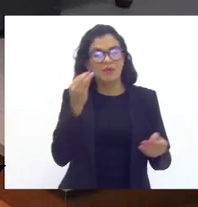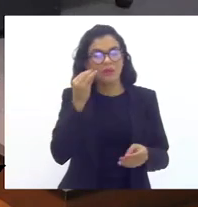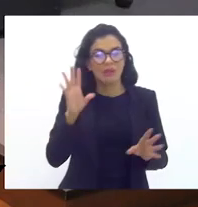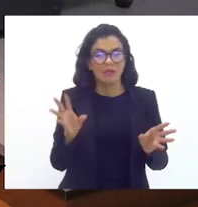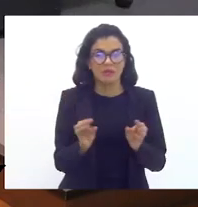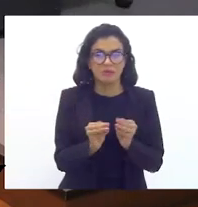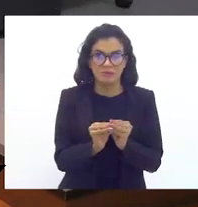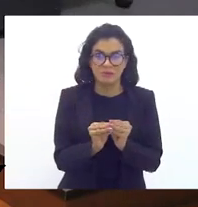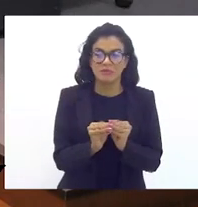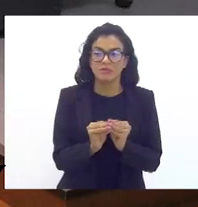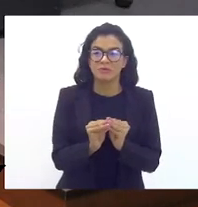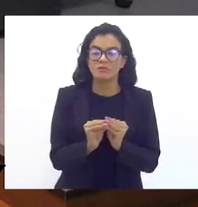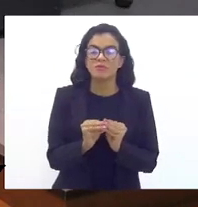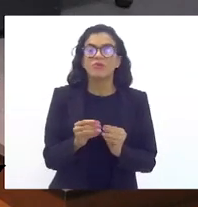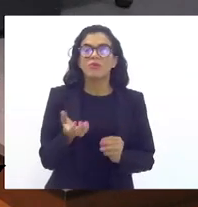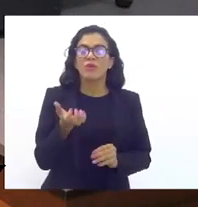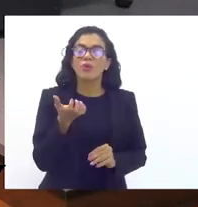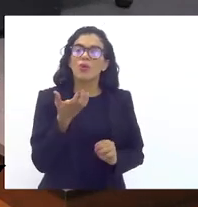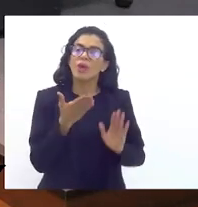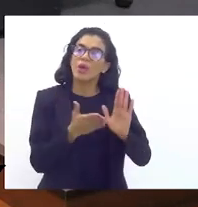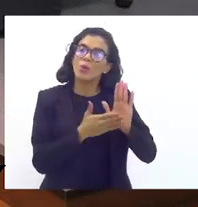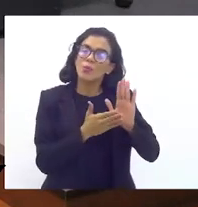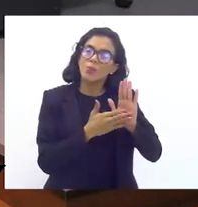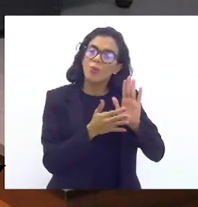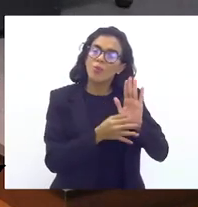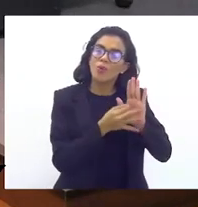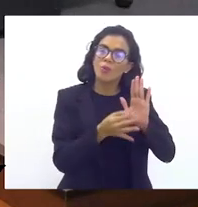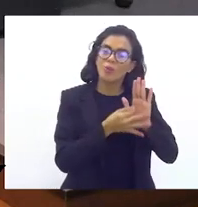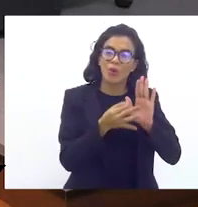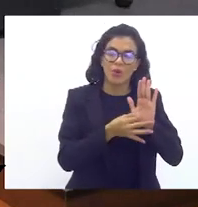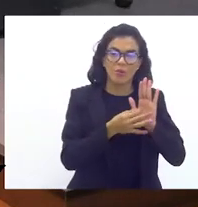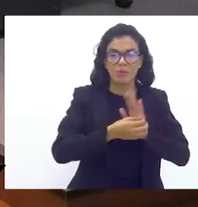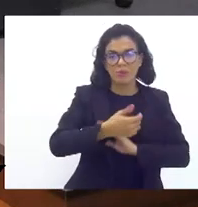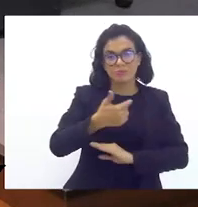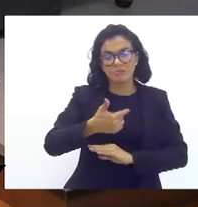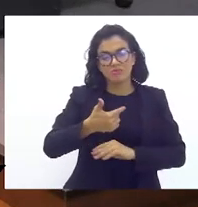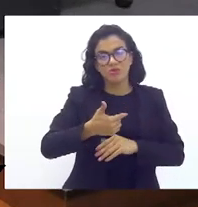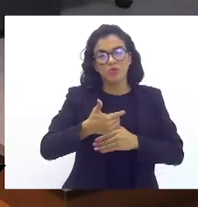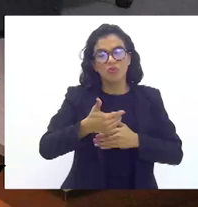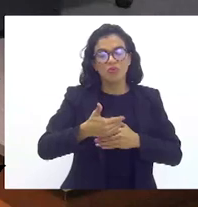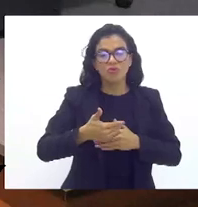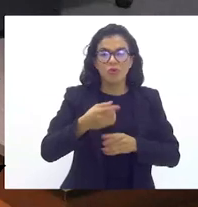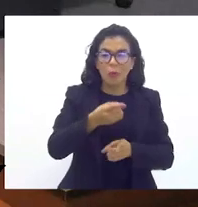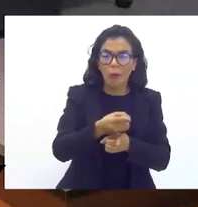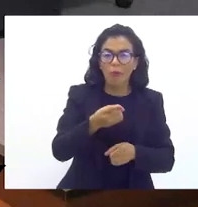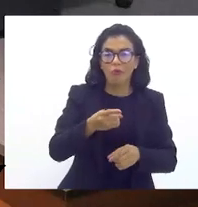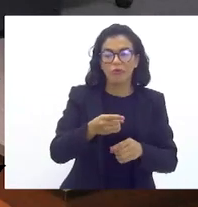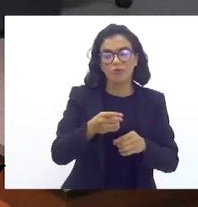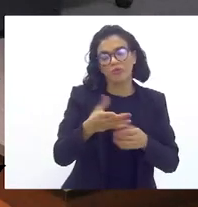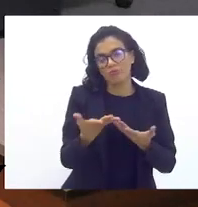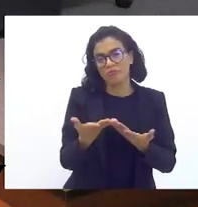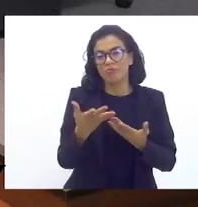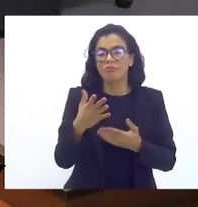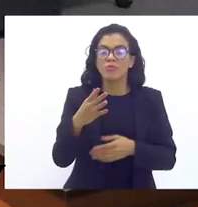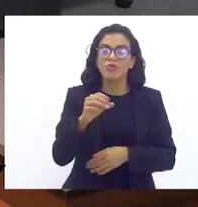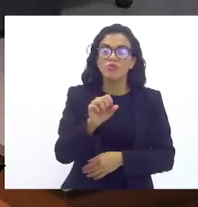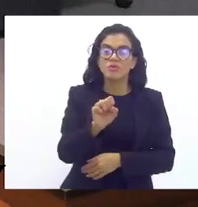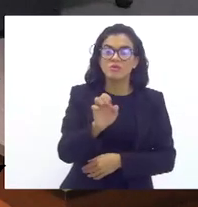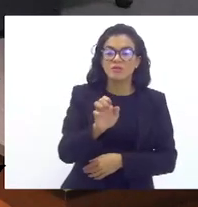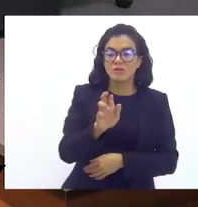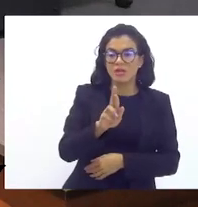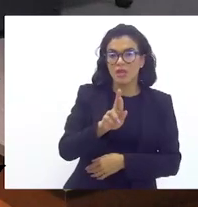eu queria para o próximo passo desse o convite do Sérgio verani